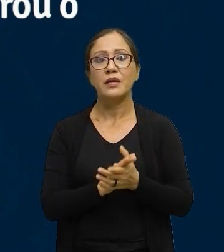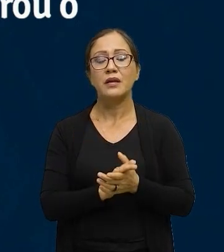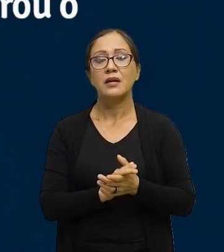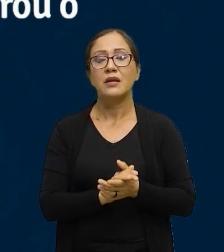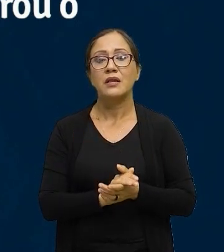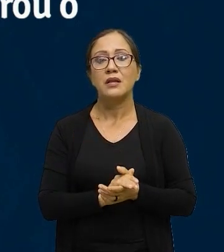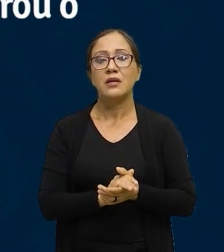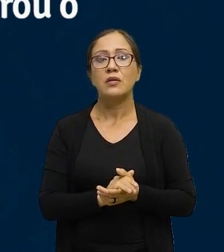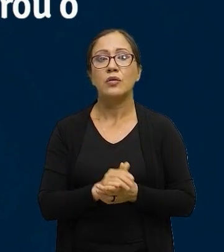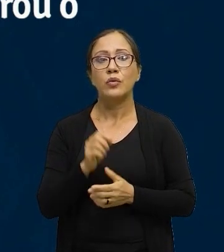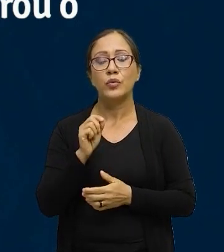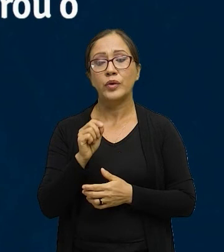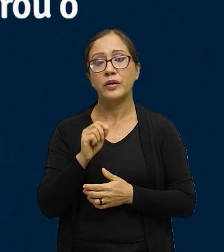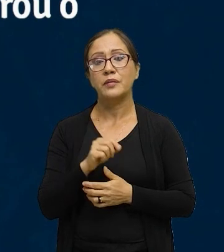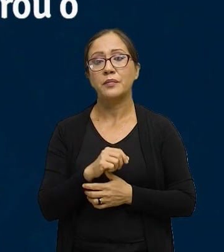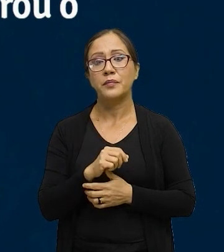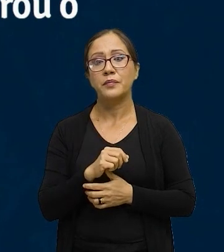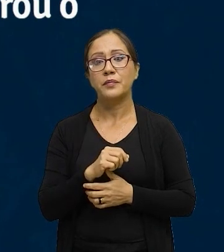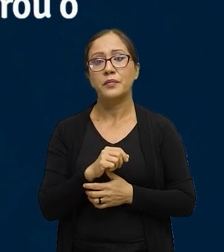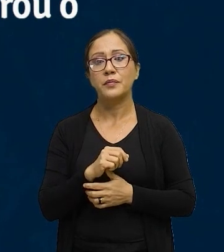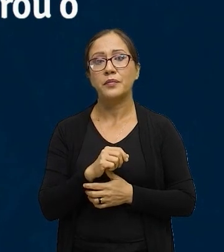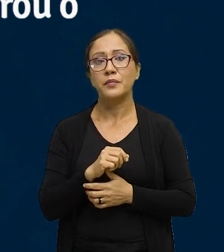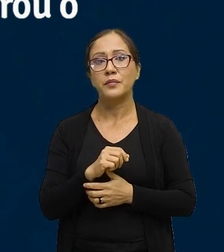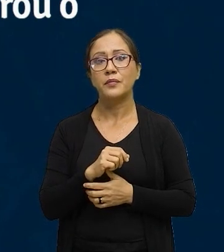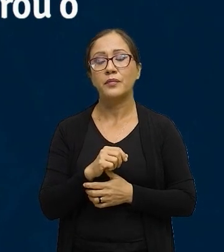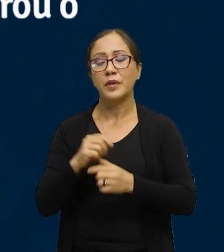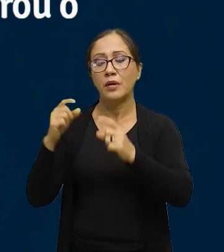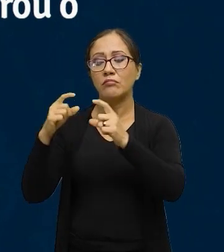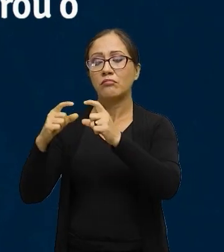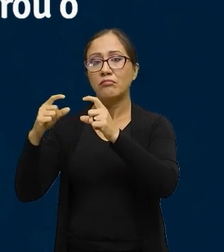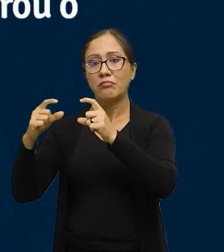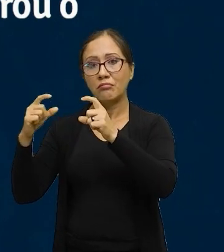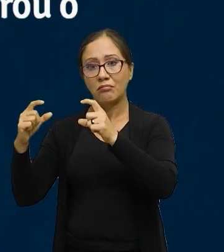No comando da questão, da tirinha,